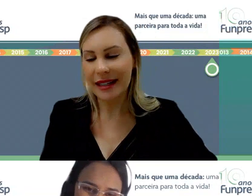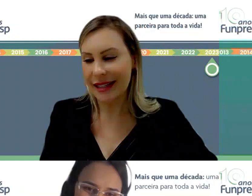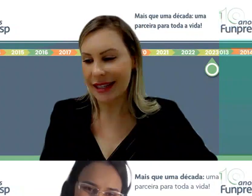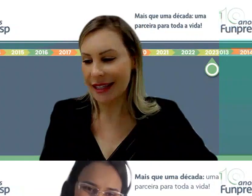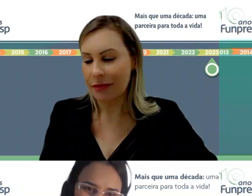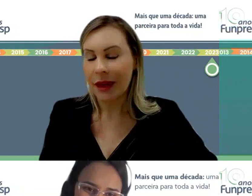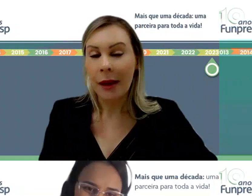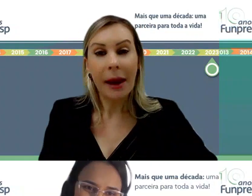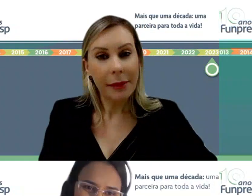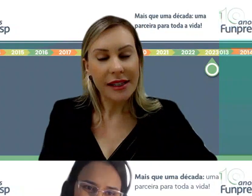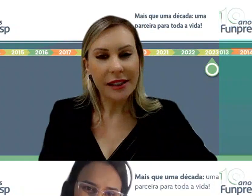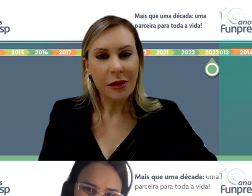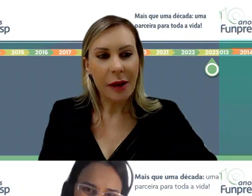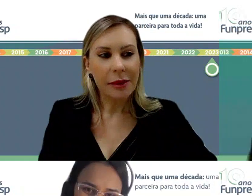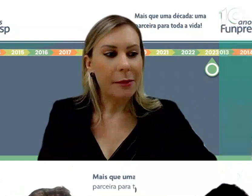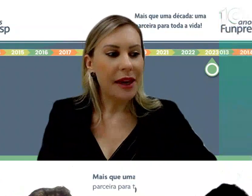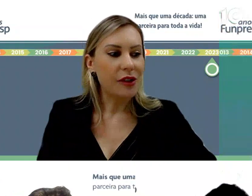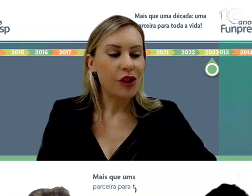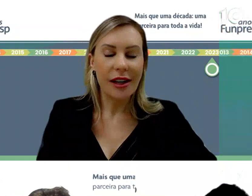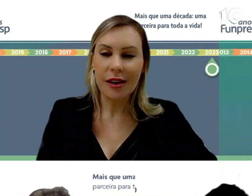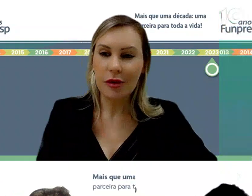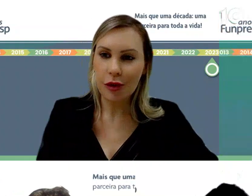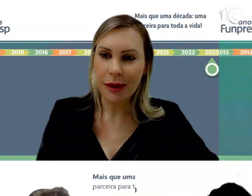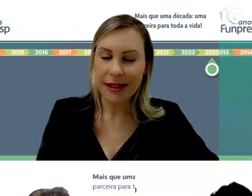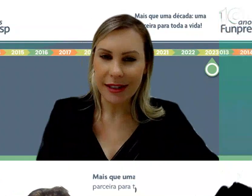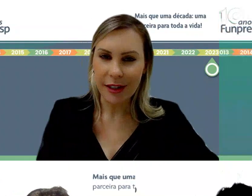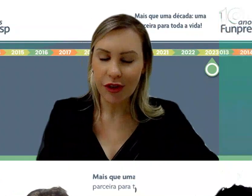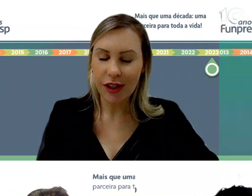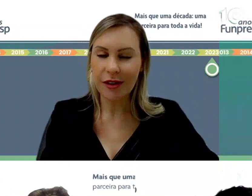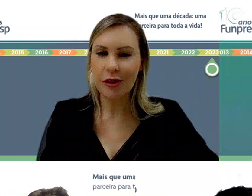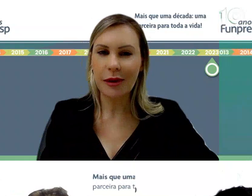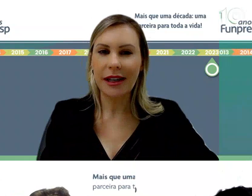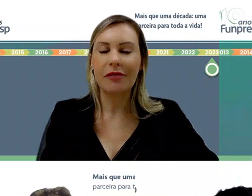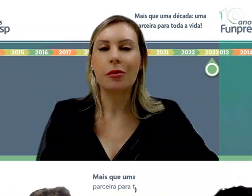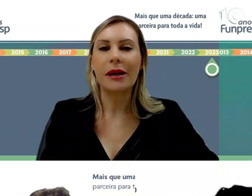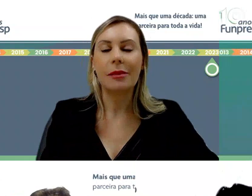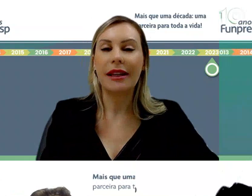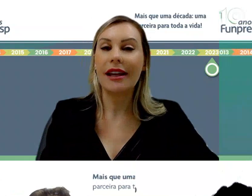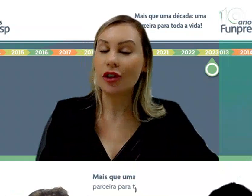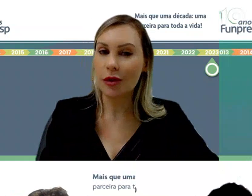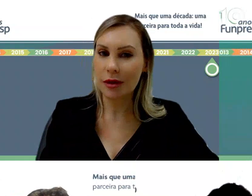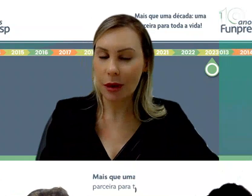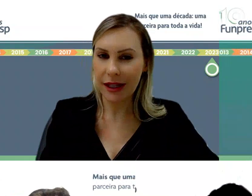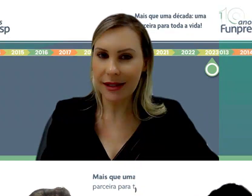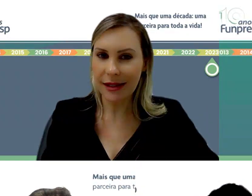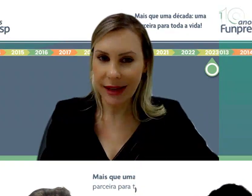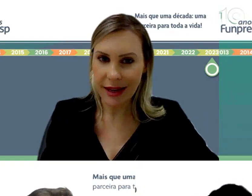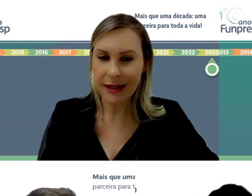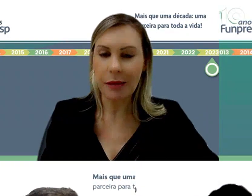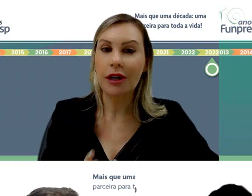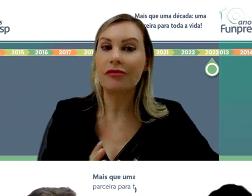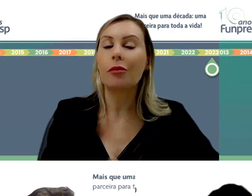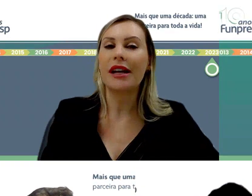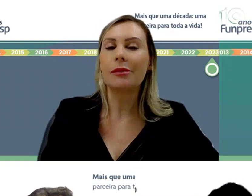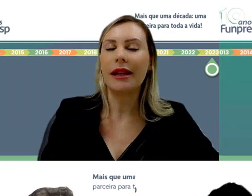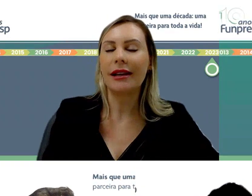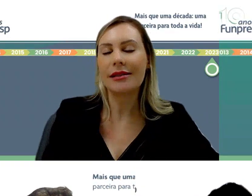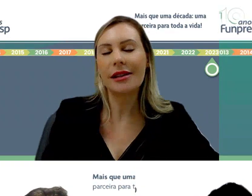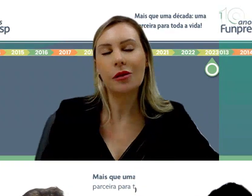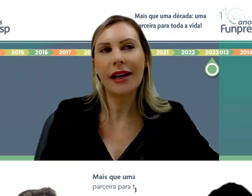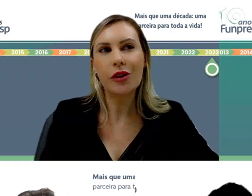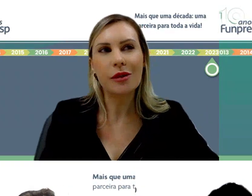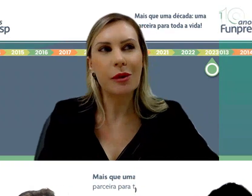aqui em Brasília. Me apresentando rapidamente, eu sou a Sandy, estou aqui na FUNPRESP desde 2016, embora a